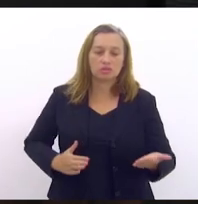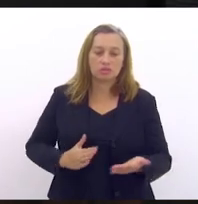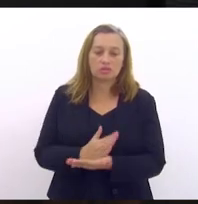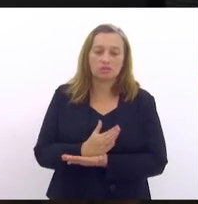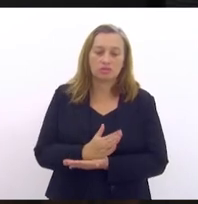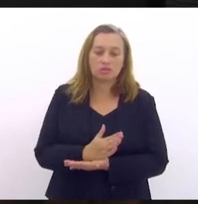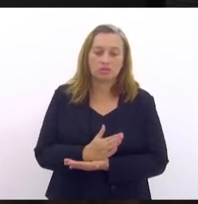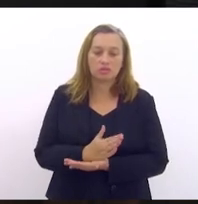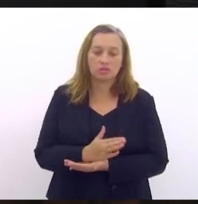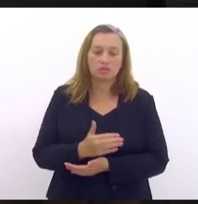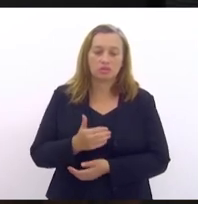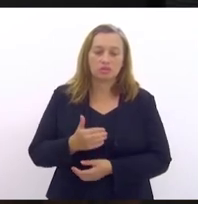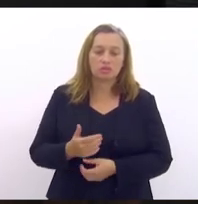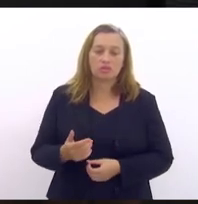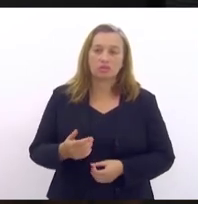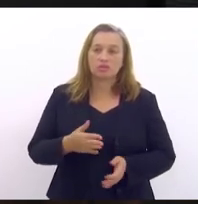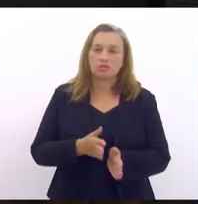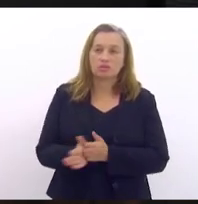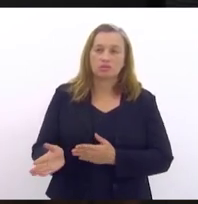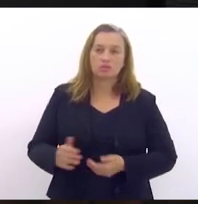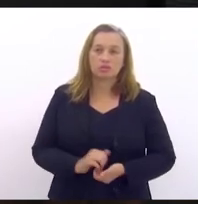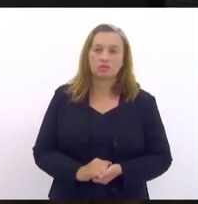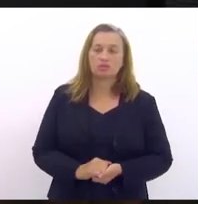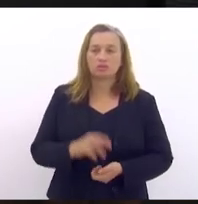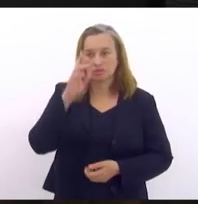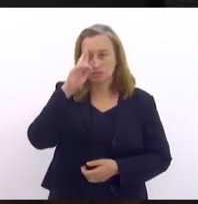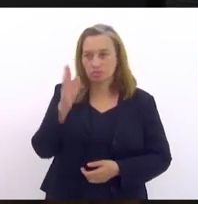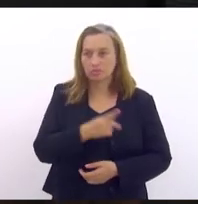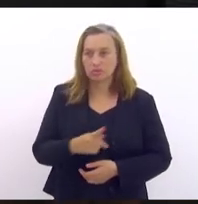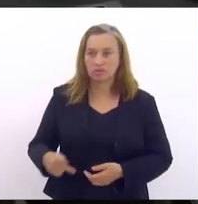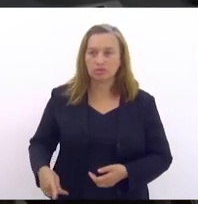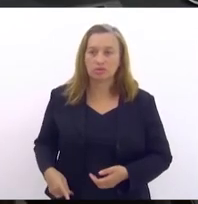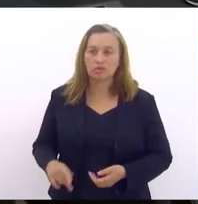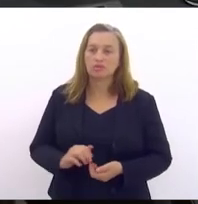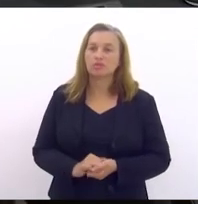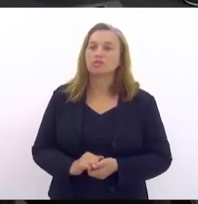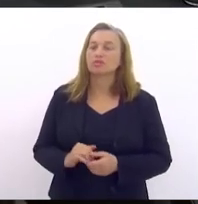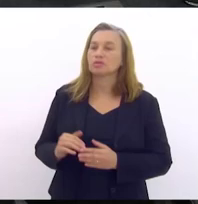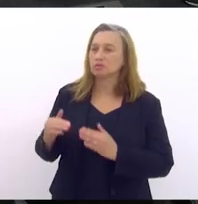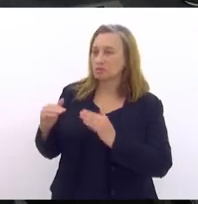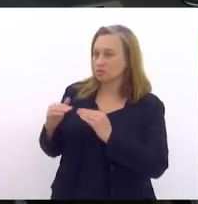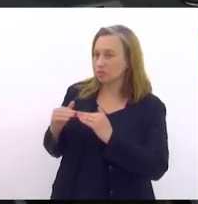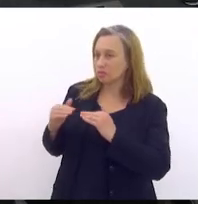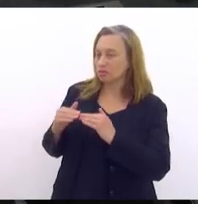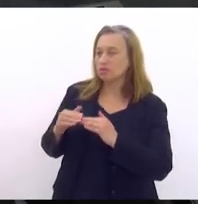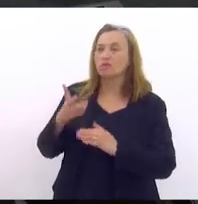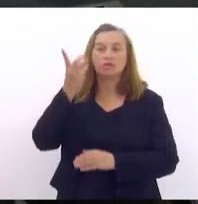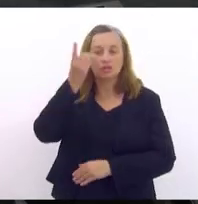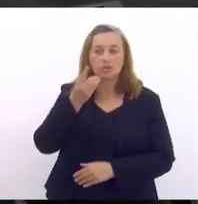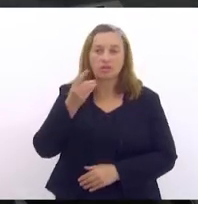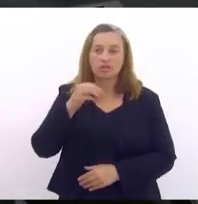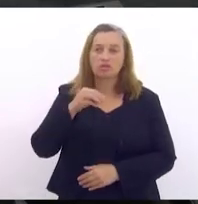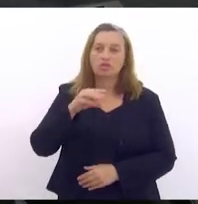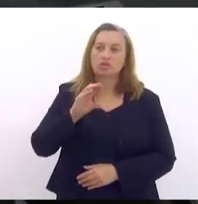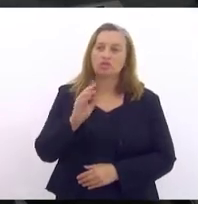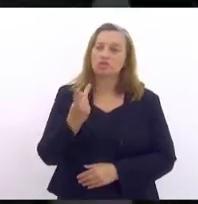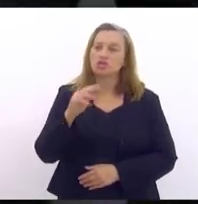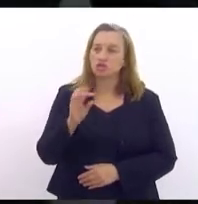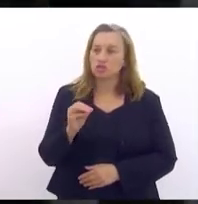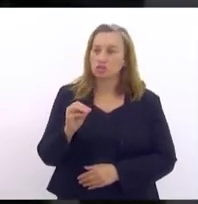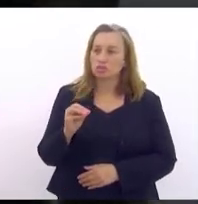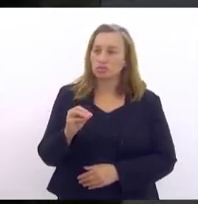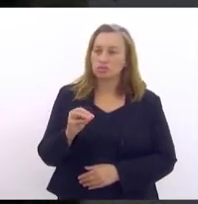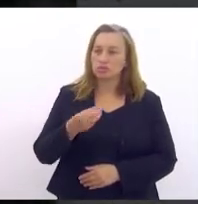estão. Aprovado, vai autógrafo. Presidente, conforme combinei com o deputado Chico, estou registrando o